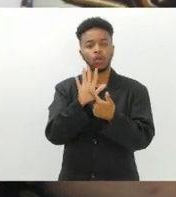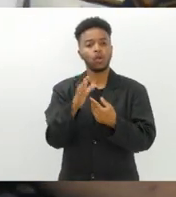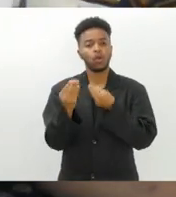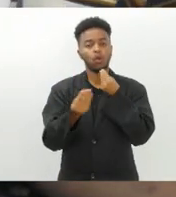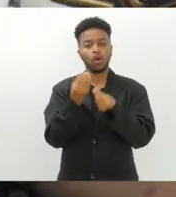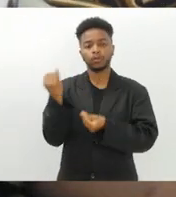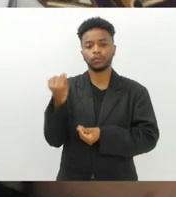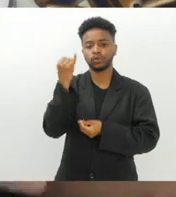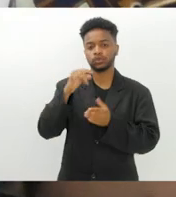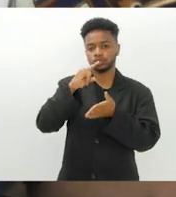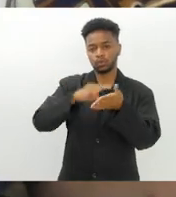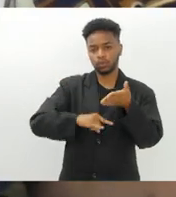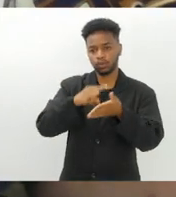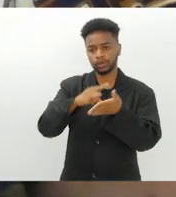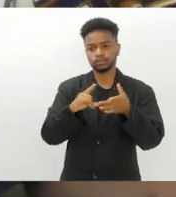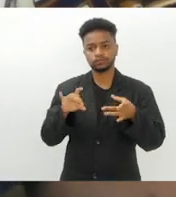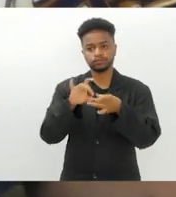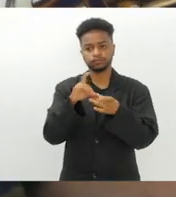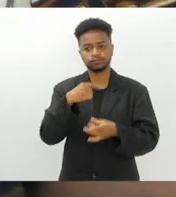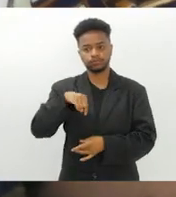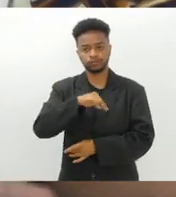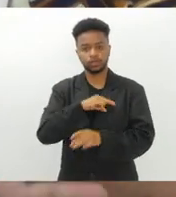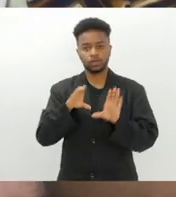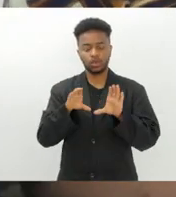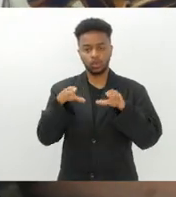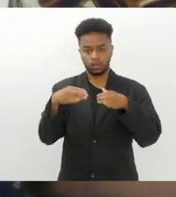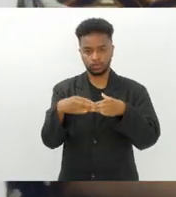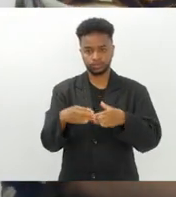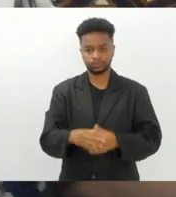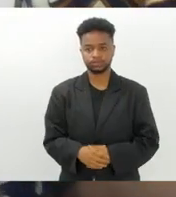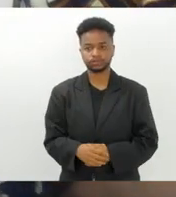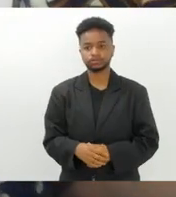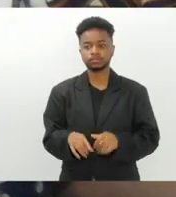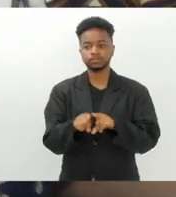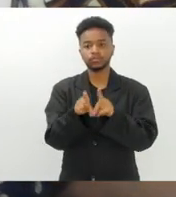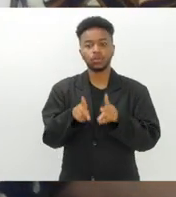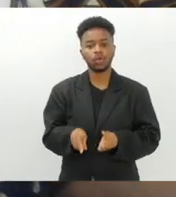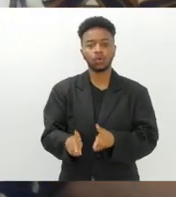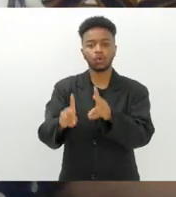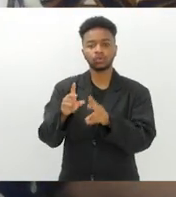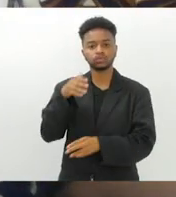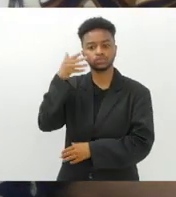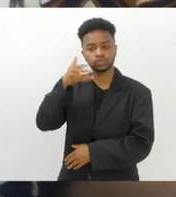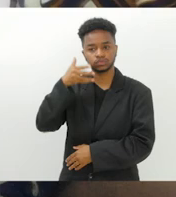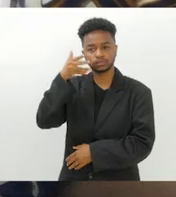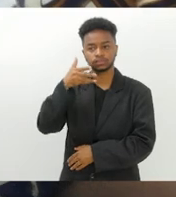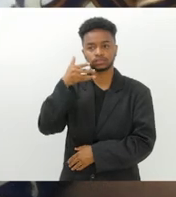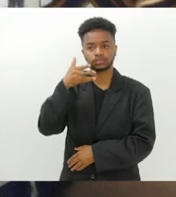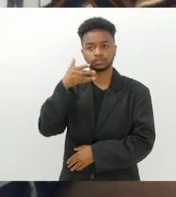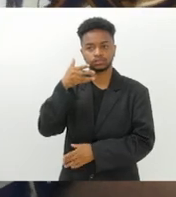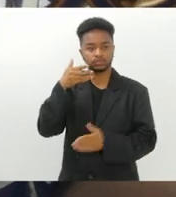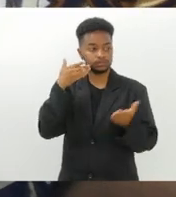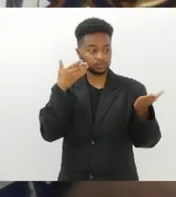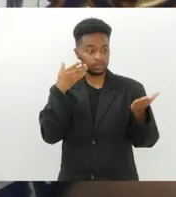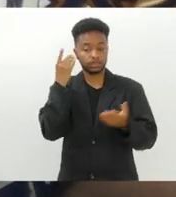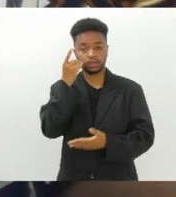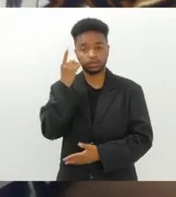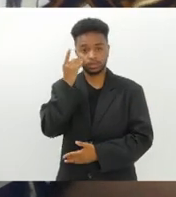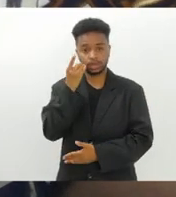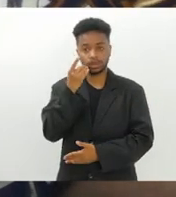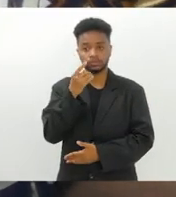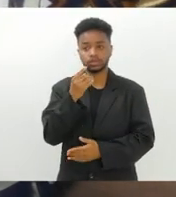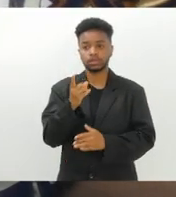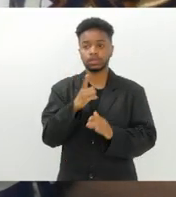importância desse documento para a nossa comunidade. E, dando sequência à minha fala, Deputado, a proposta